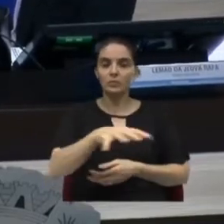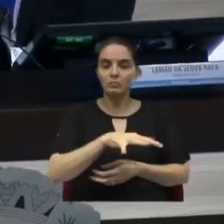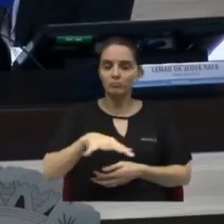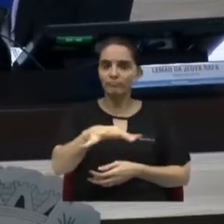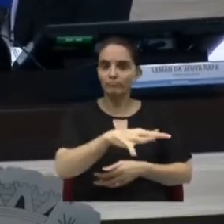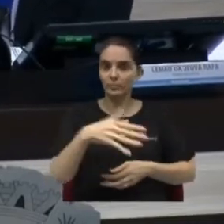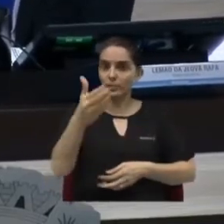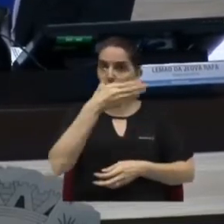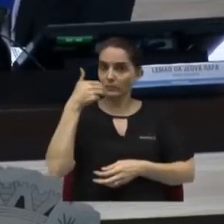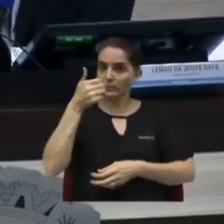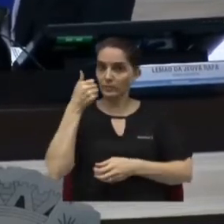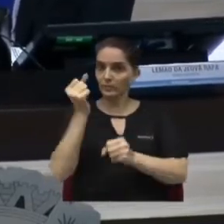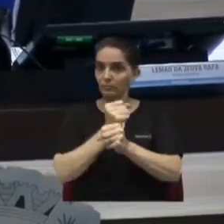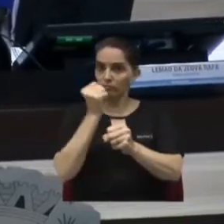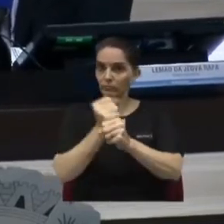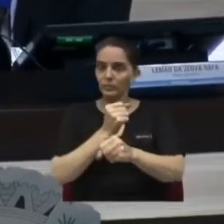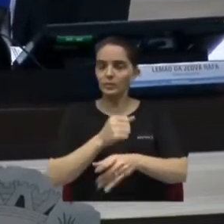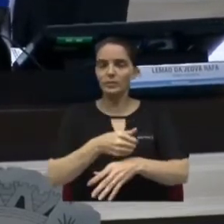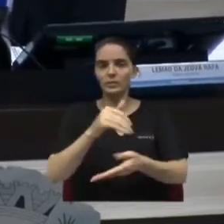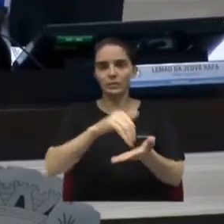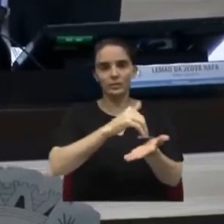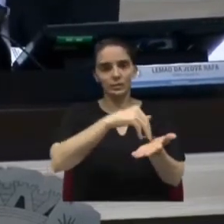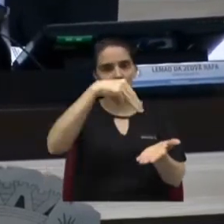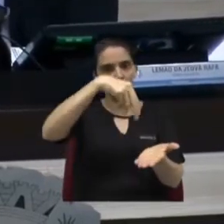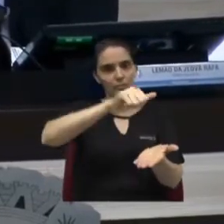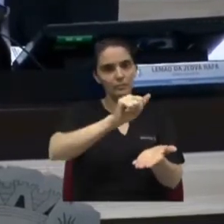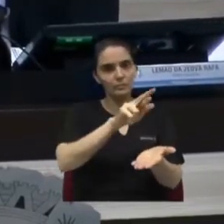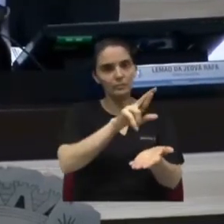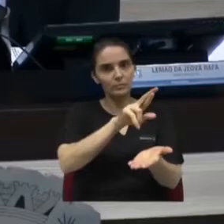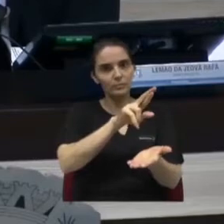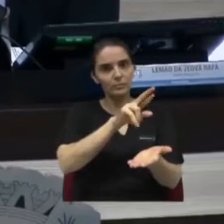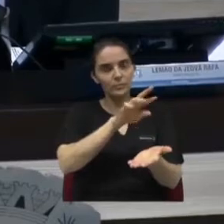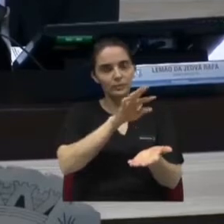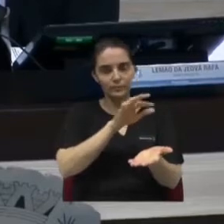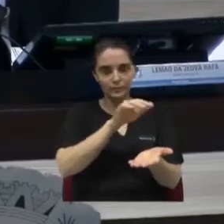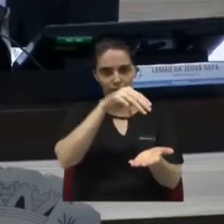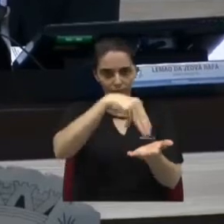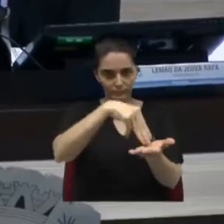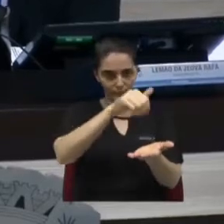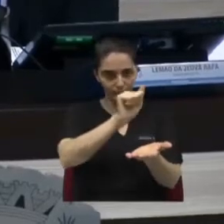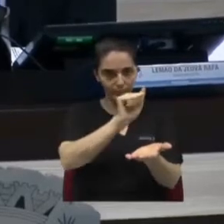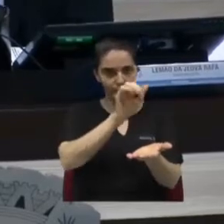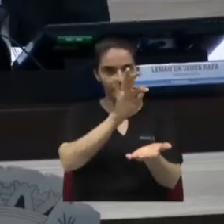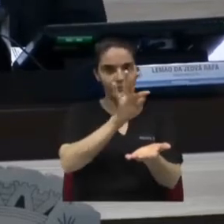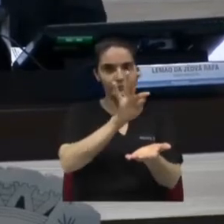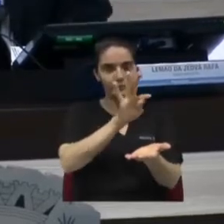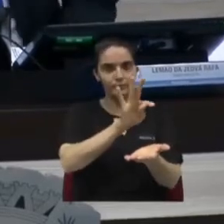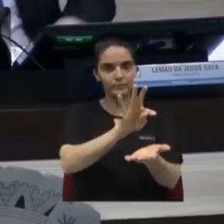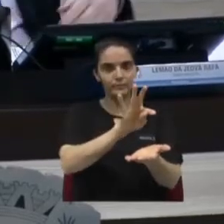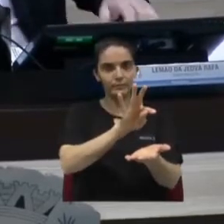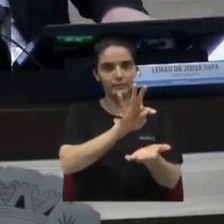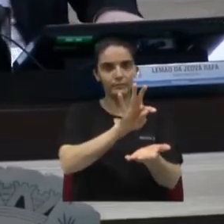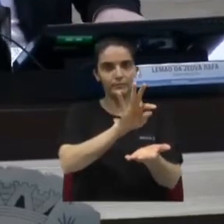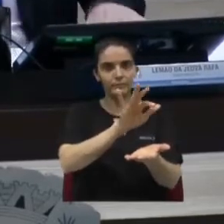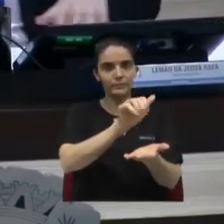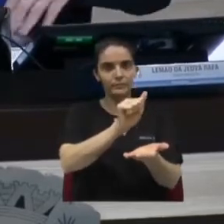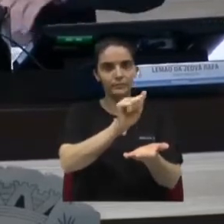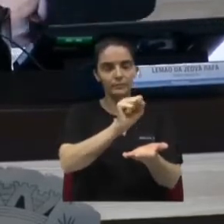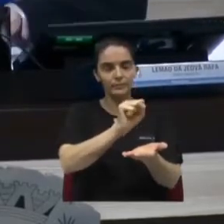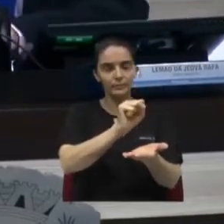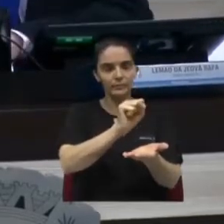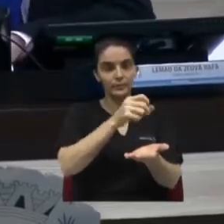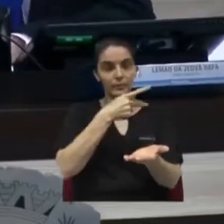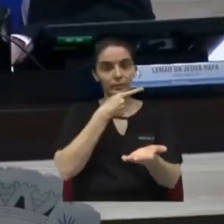praça. Segundo o nosso secretário Matias... Oh, que beleza. Segundo o secretário Matias, está havendo